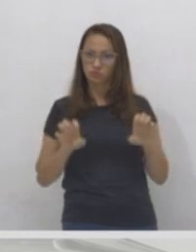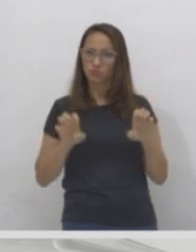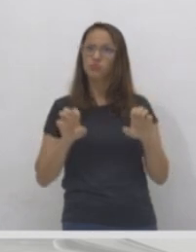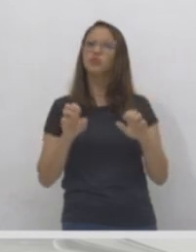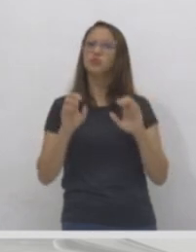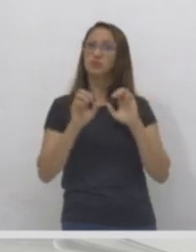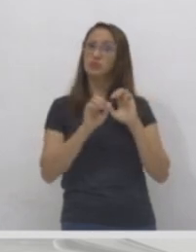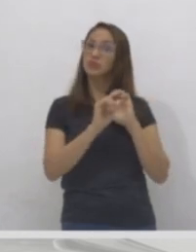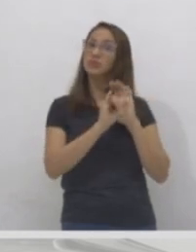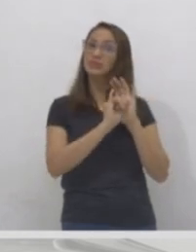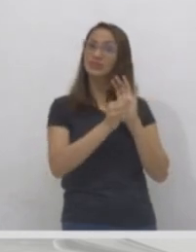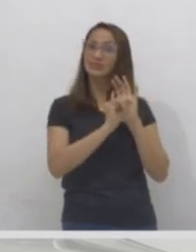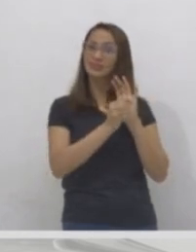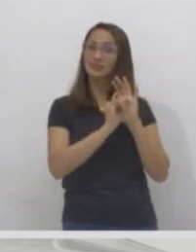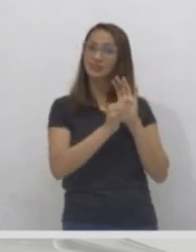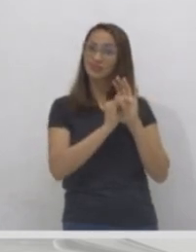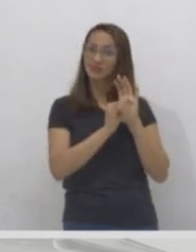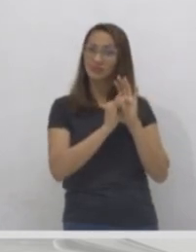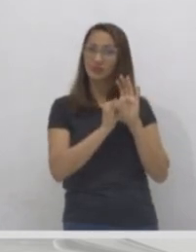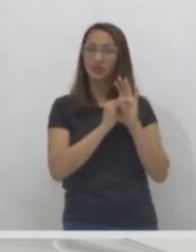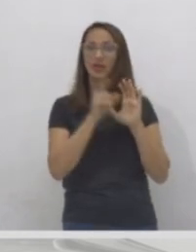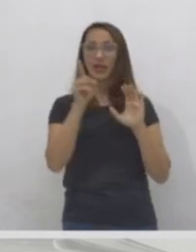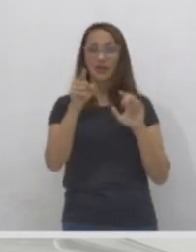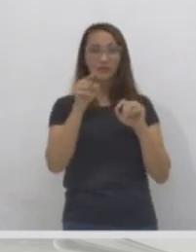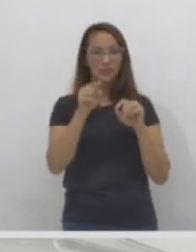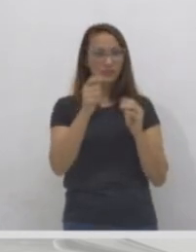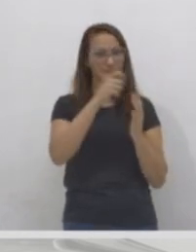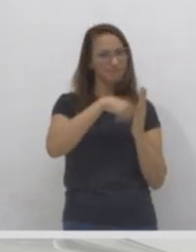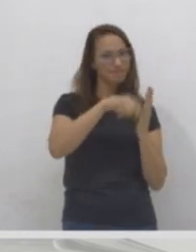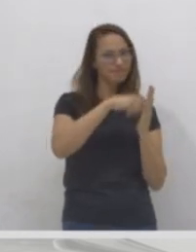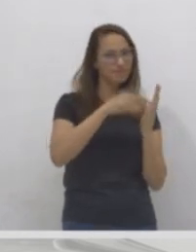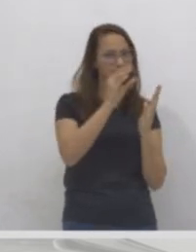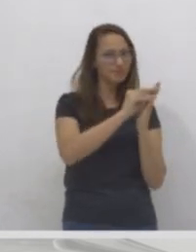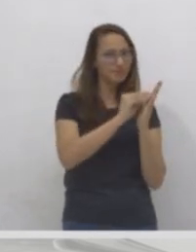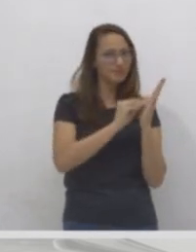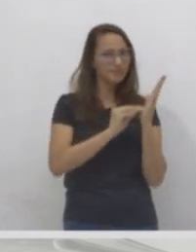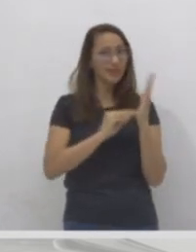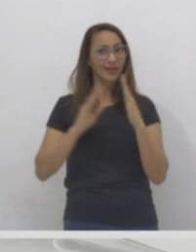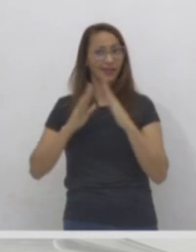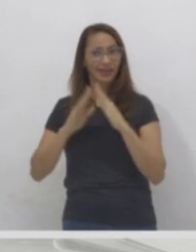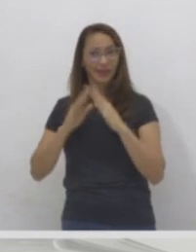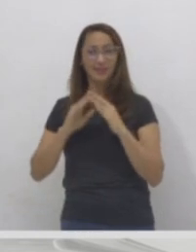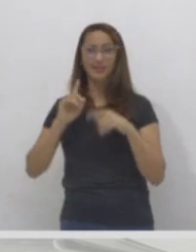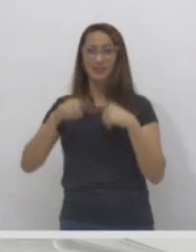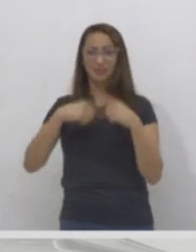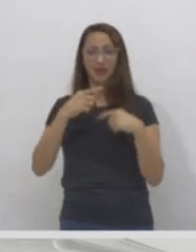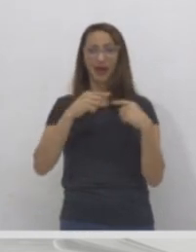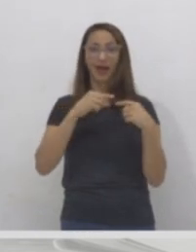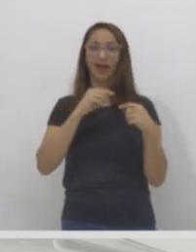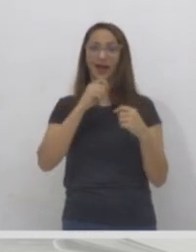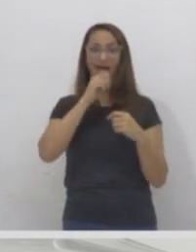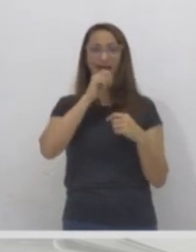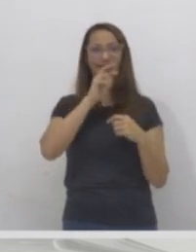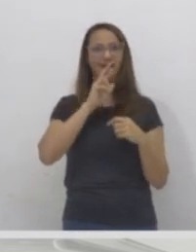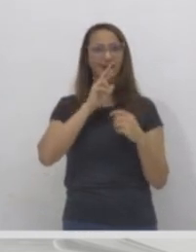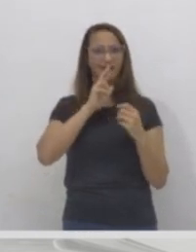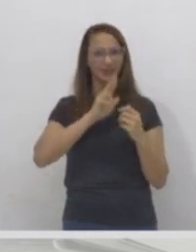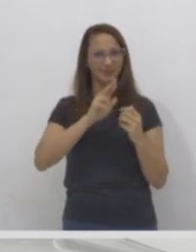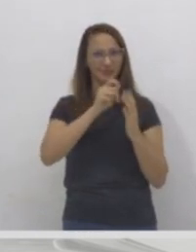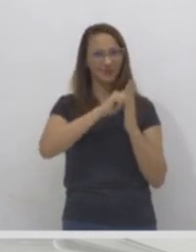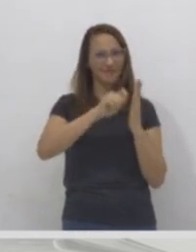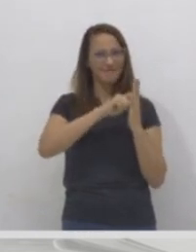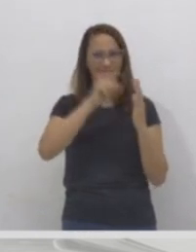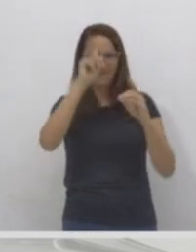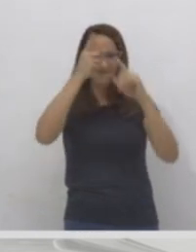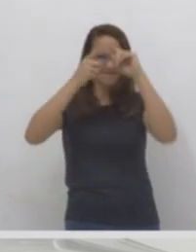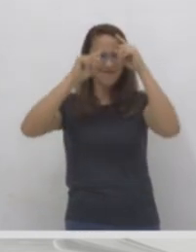poder construir a fábula de acordo com a sua ideia. Seja criativo, escreva bastante, deixe as ideias fluírem,